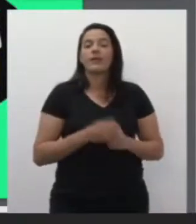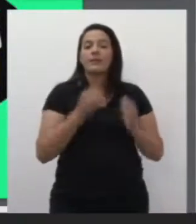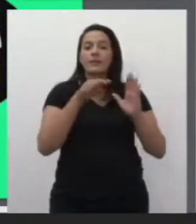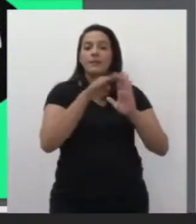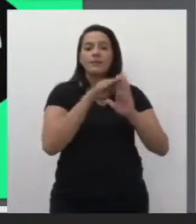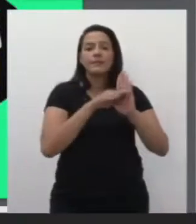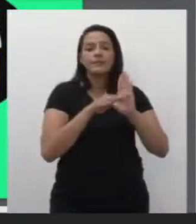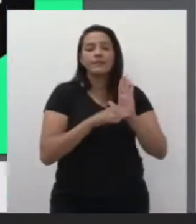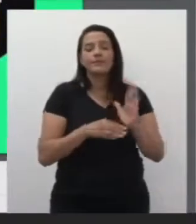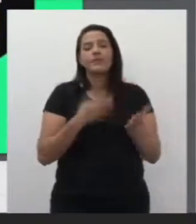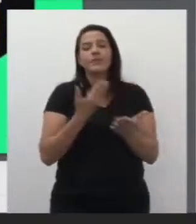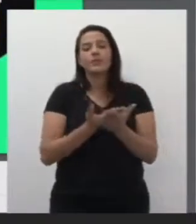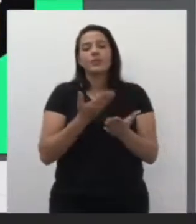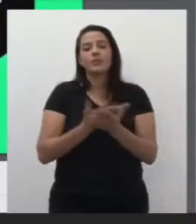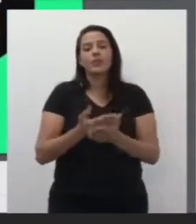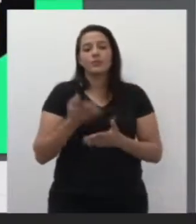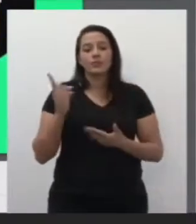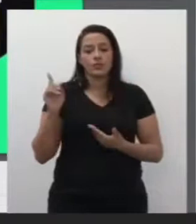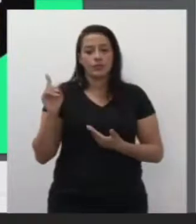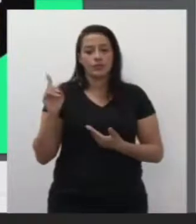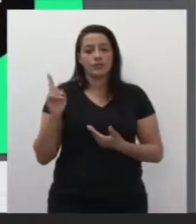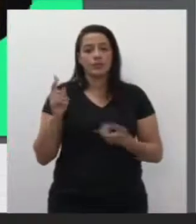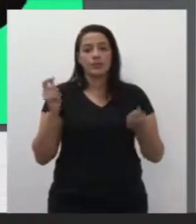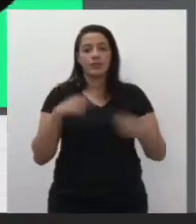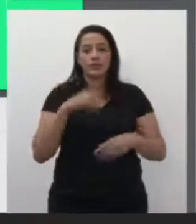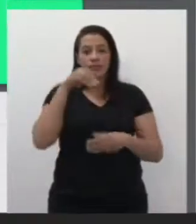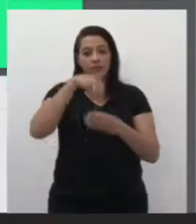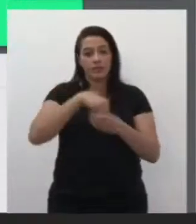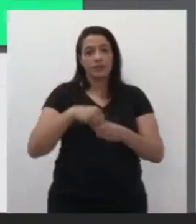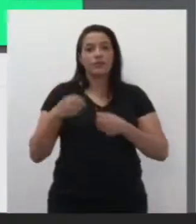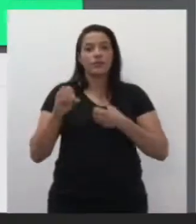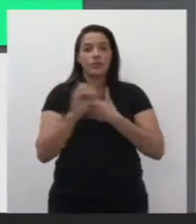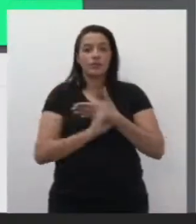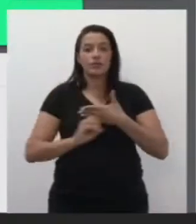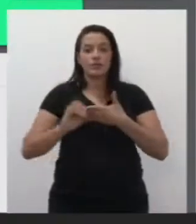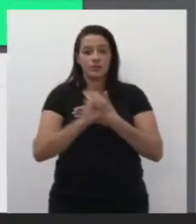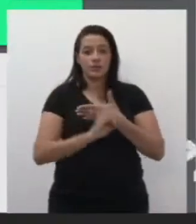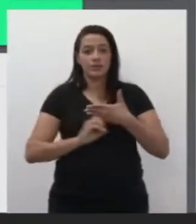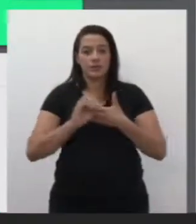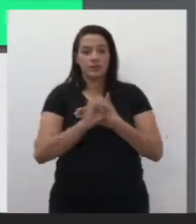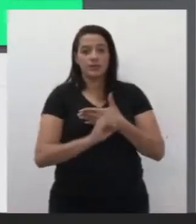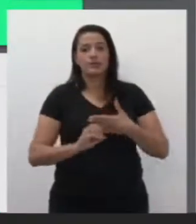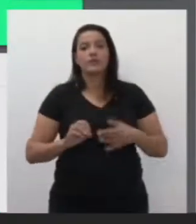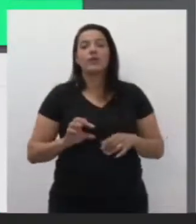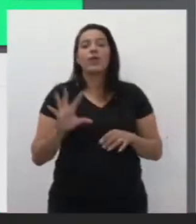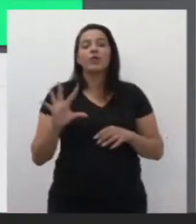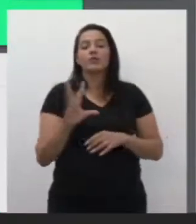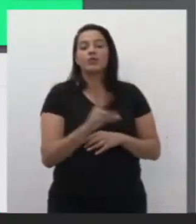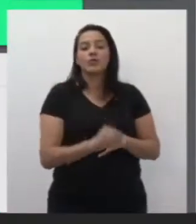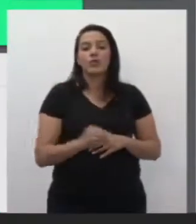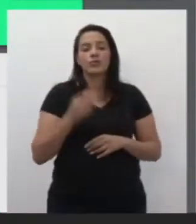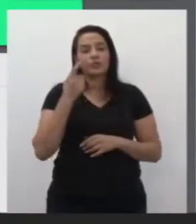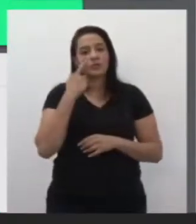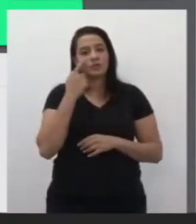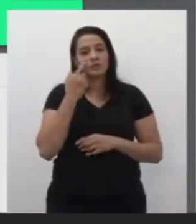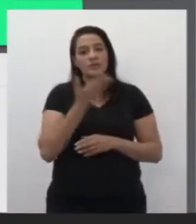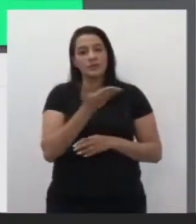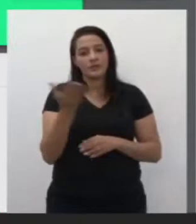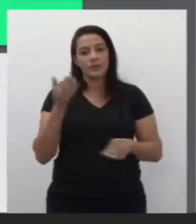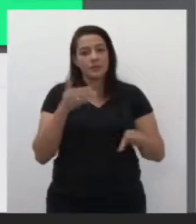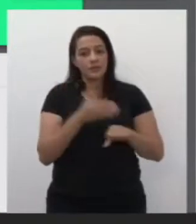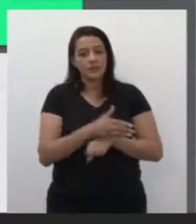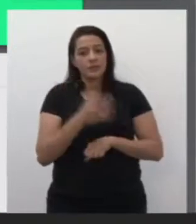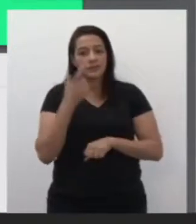aluno, desculpa, já está dentro do centro de mídias, tá? Não sei o caminho que, diretamente, mas de